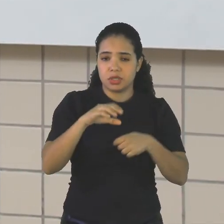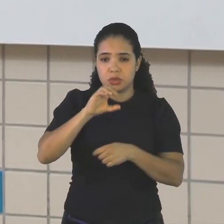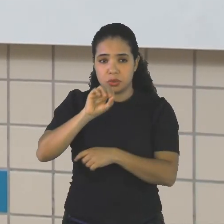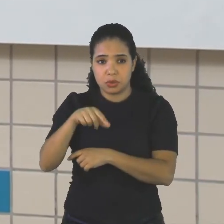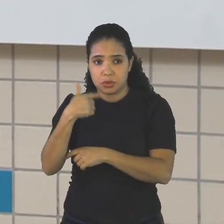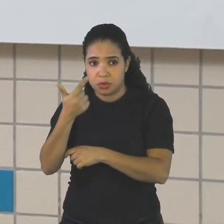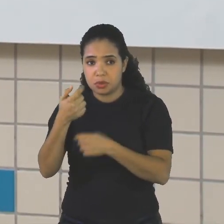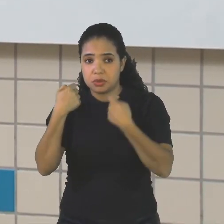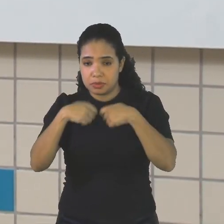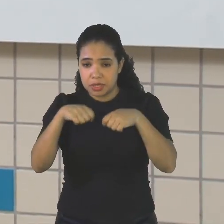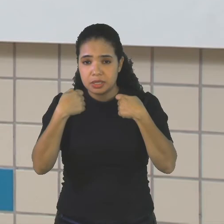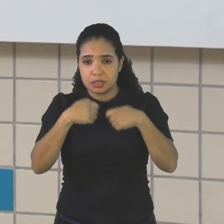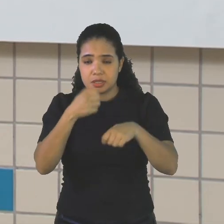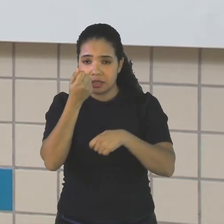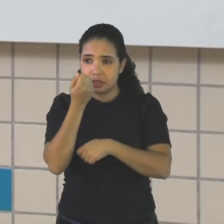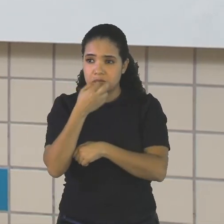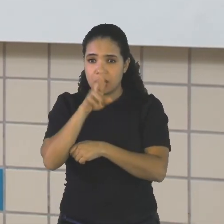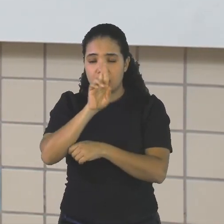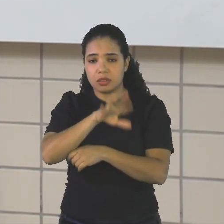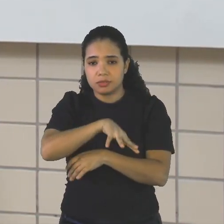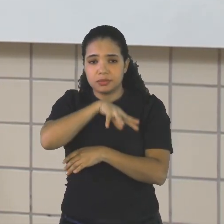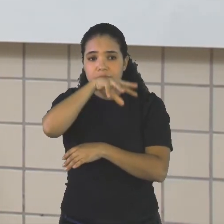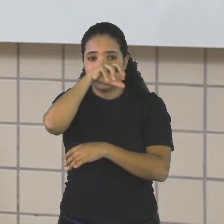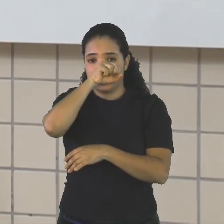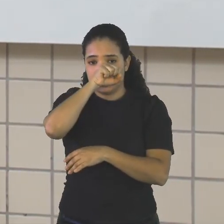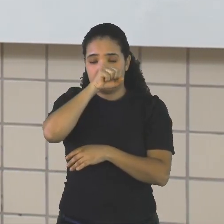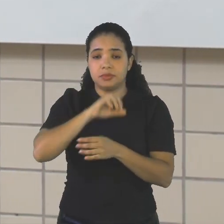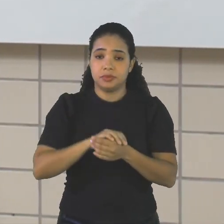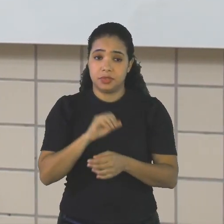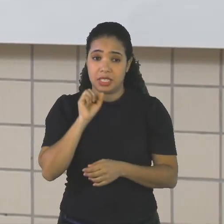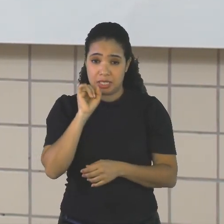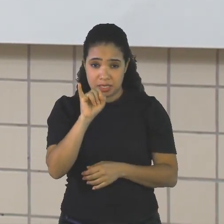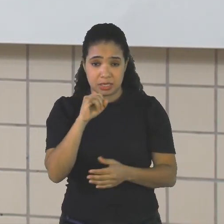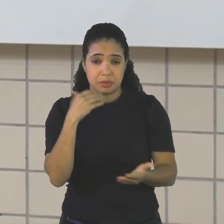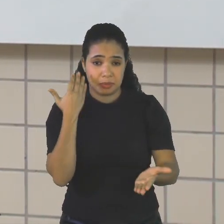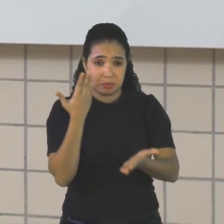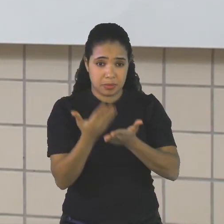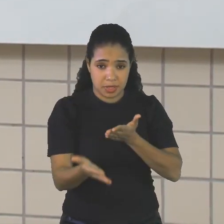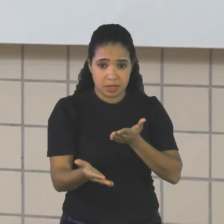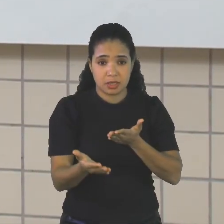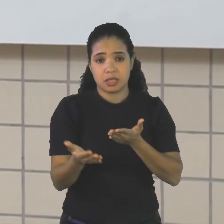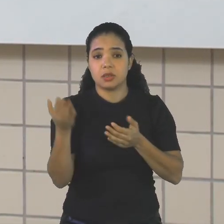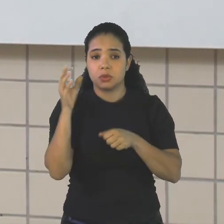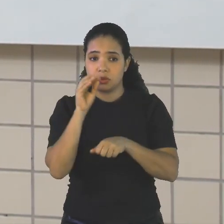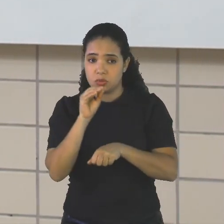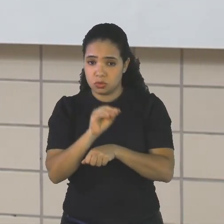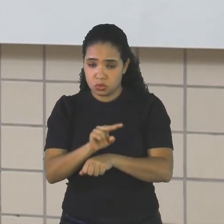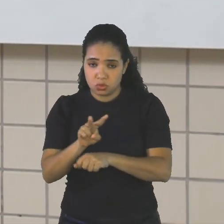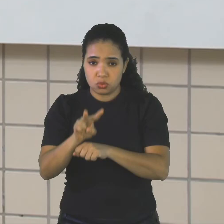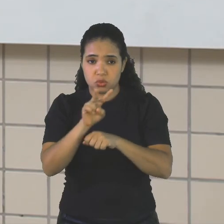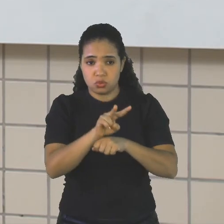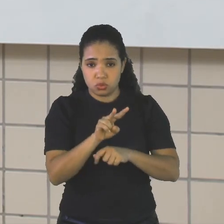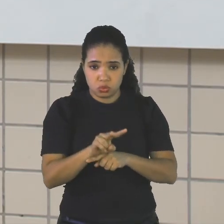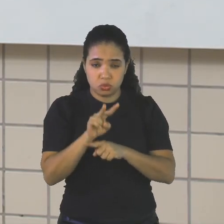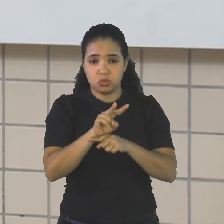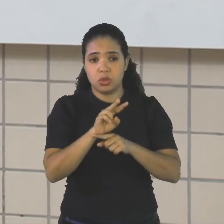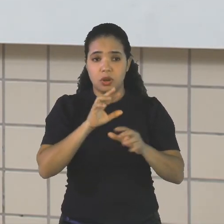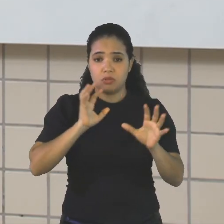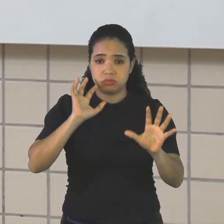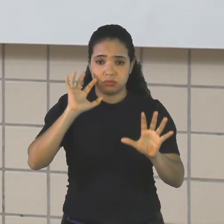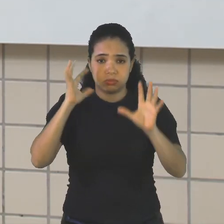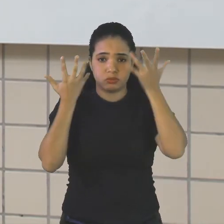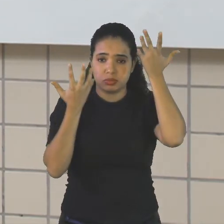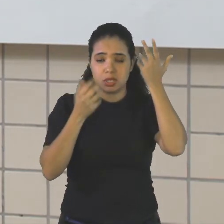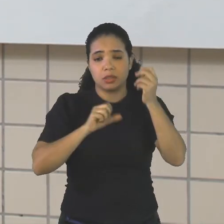para respirar. Se a gente está perdendo a conservação da biodiversidade, a gente não vai alterar apenas o clima, não. A gente